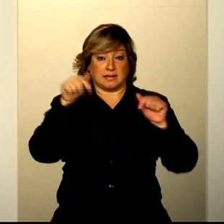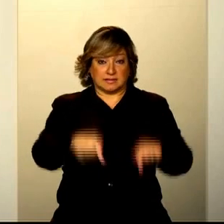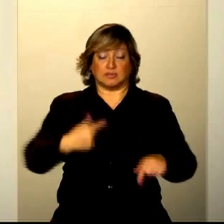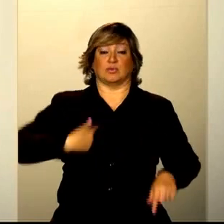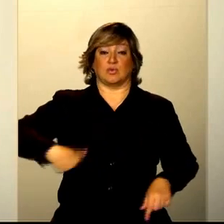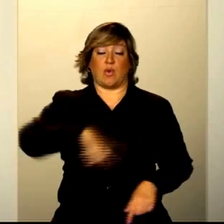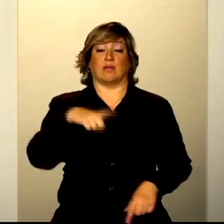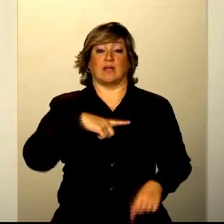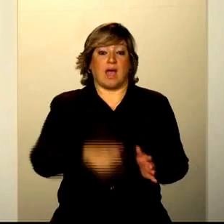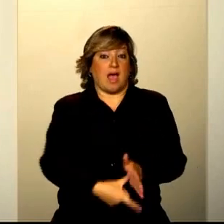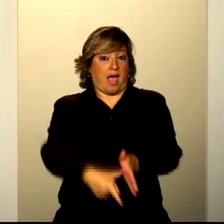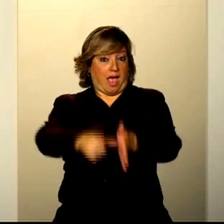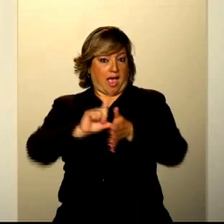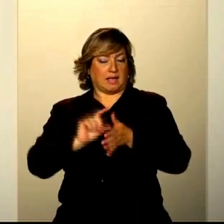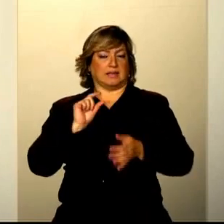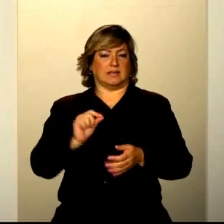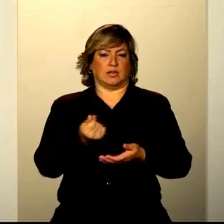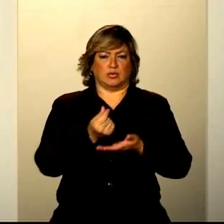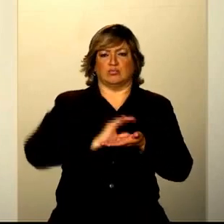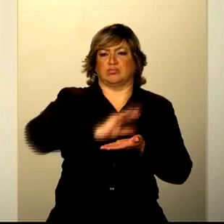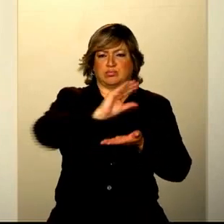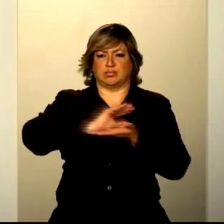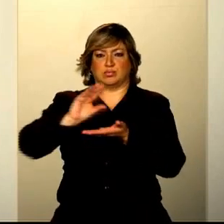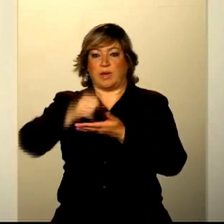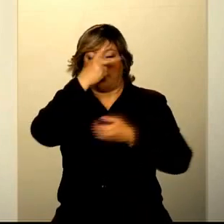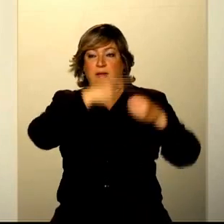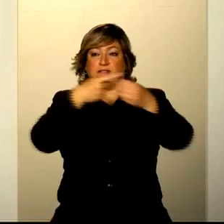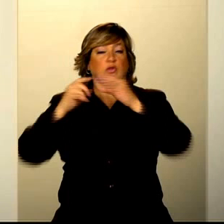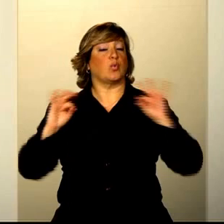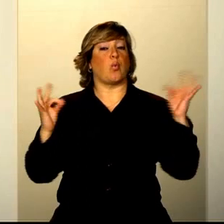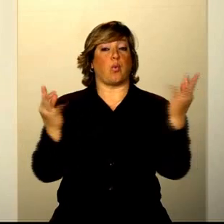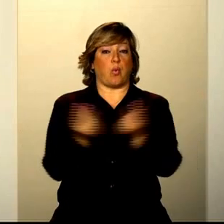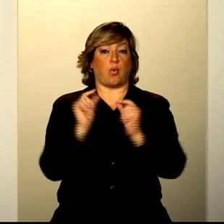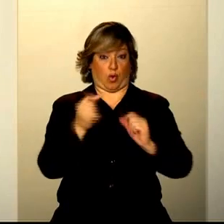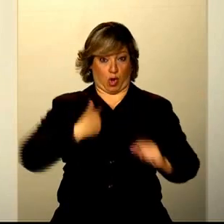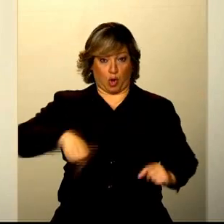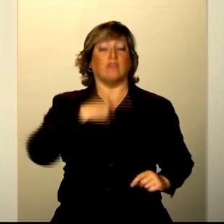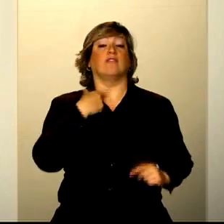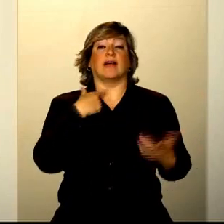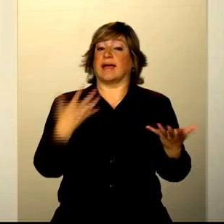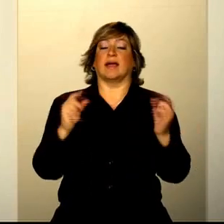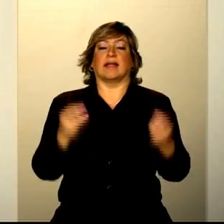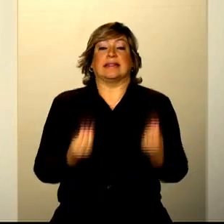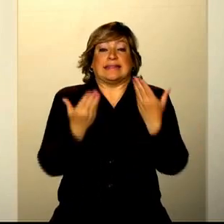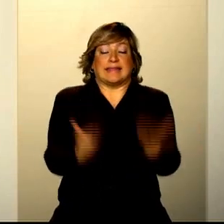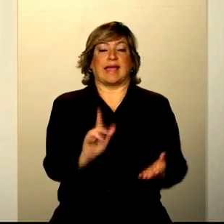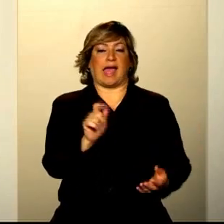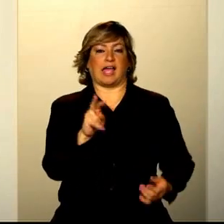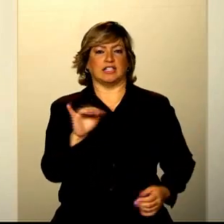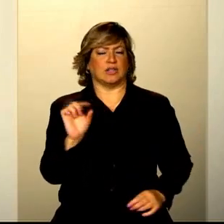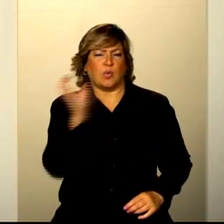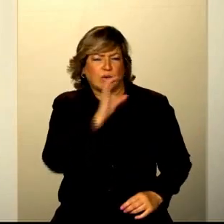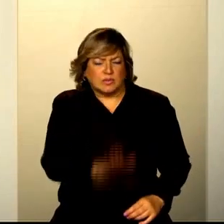estamos antecipando os recursos para as prefeituras o nosso objetivo é garantir desde